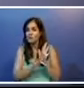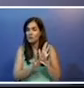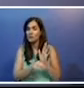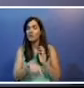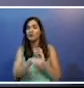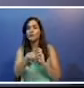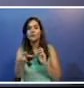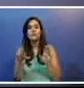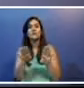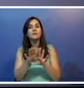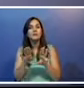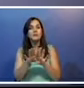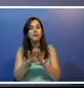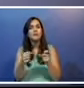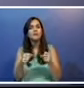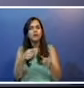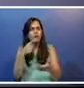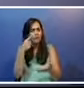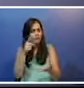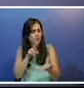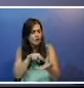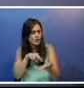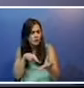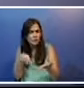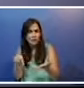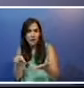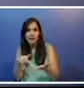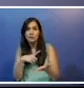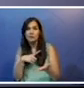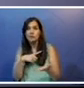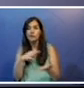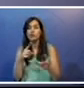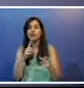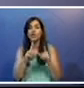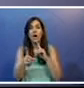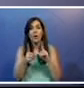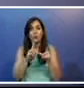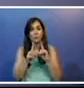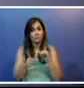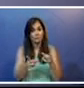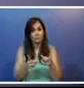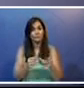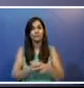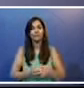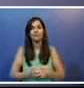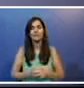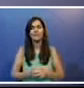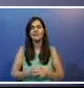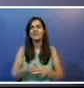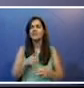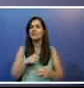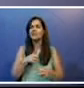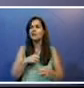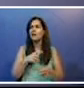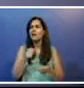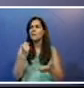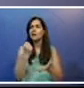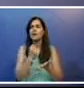a pontuação dos diálogos e depoimentos, se houver. Há marcadores temporais?